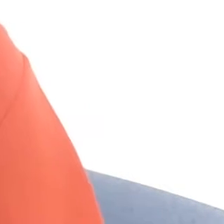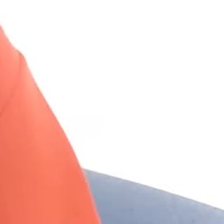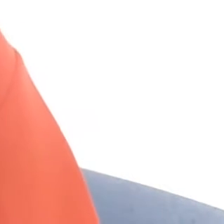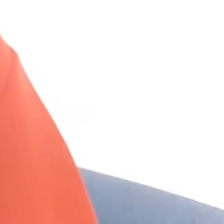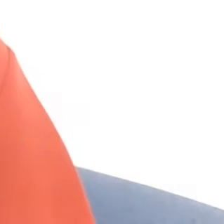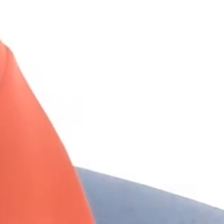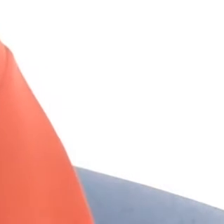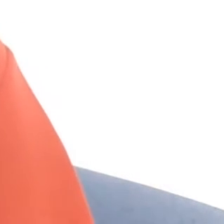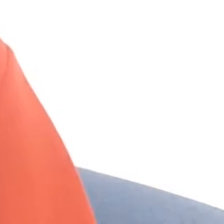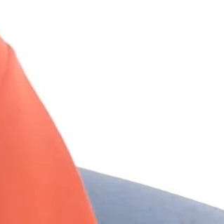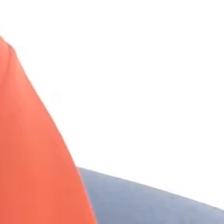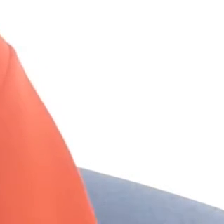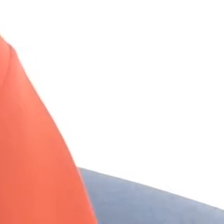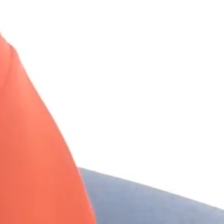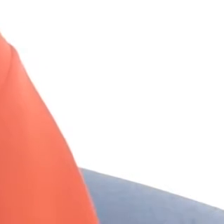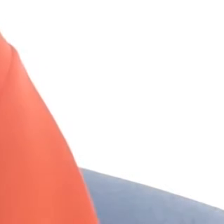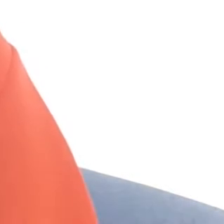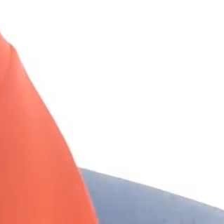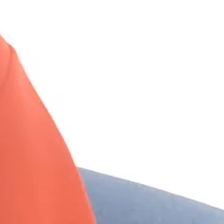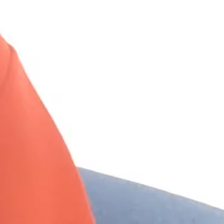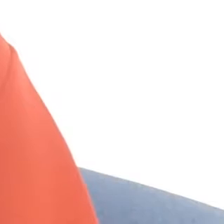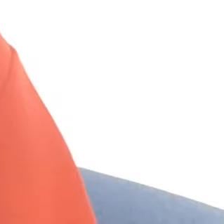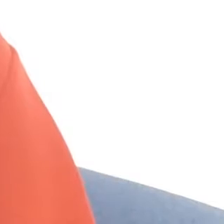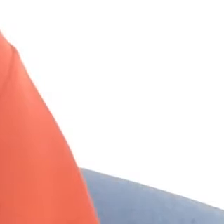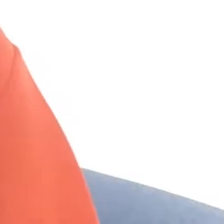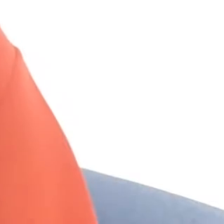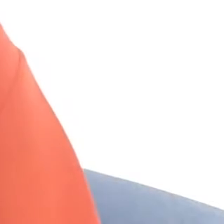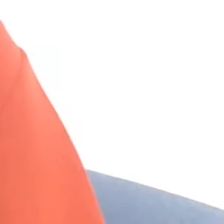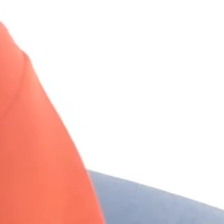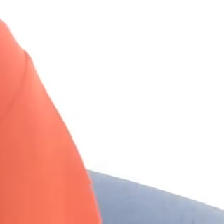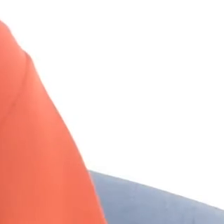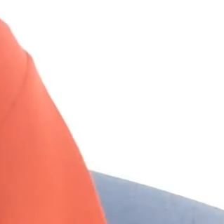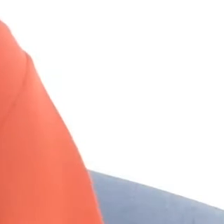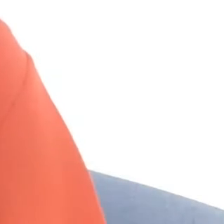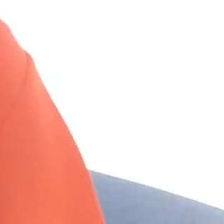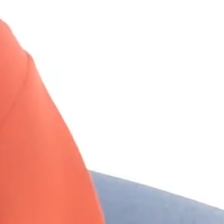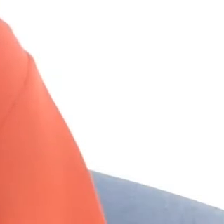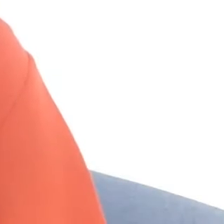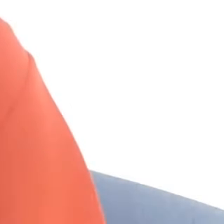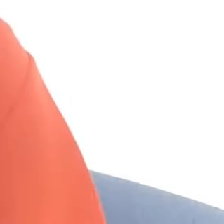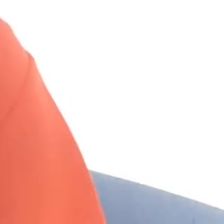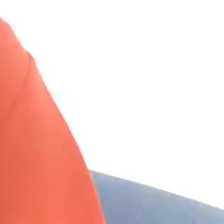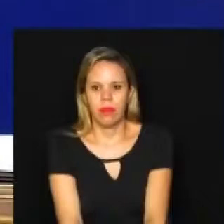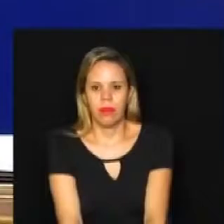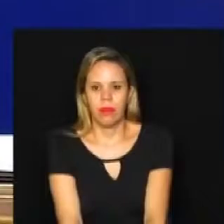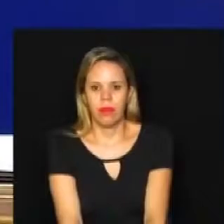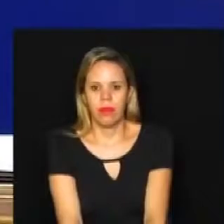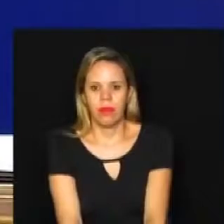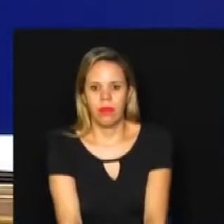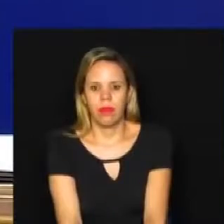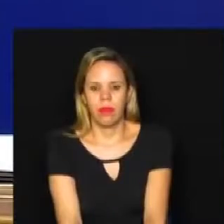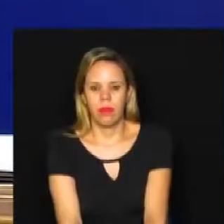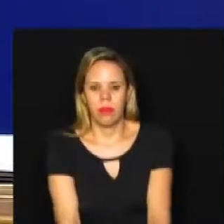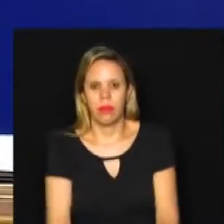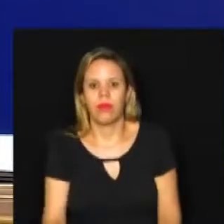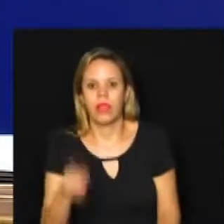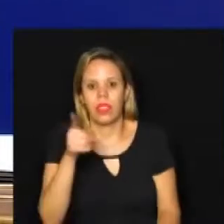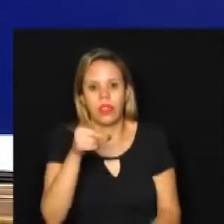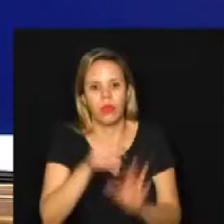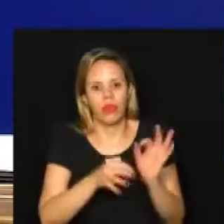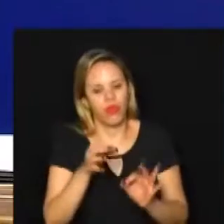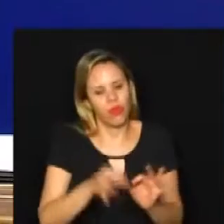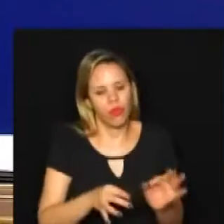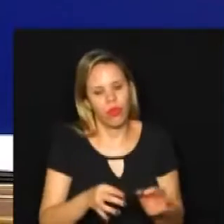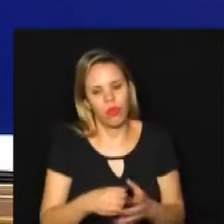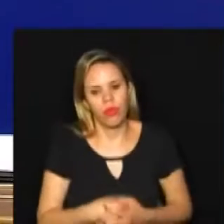estabelece a fiscalização e dá outras providências. Vamos acompanhar a fala do prefeito. Esse projeto é